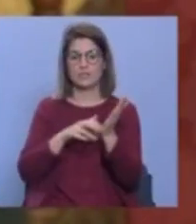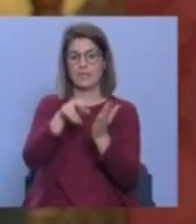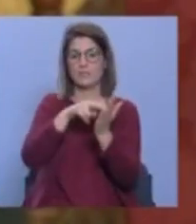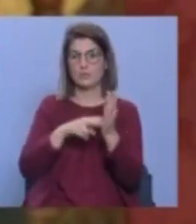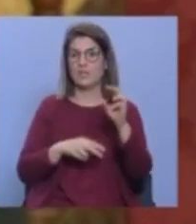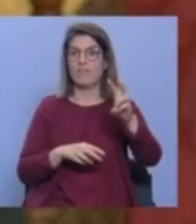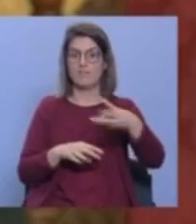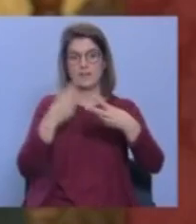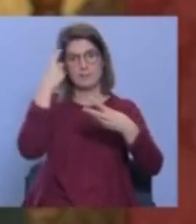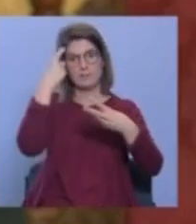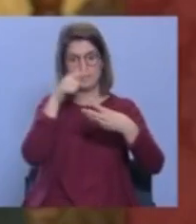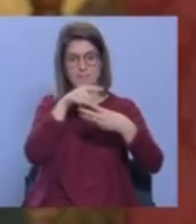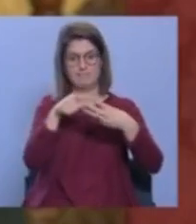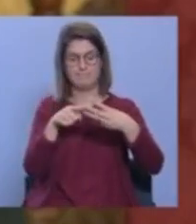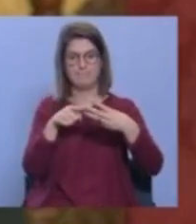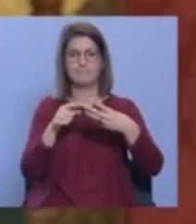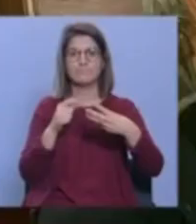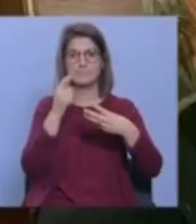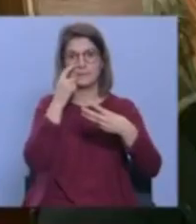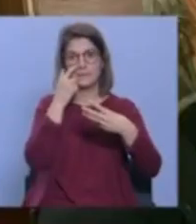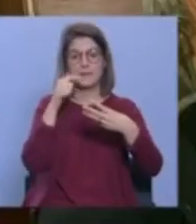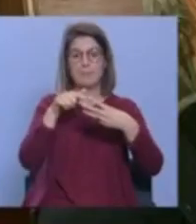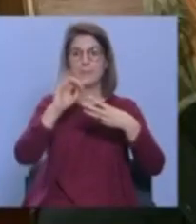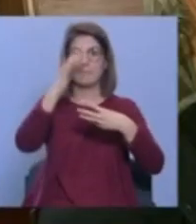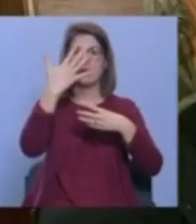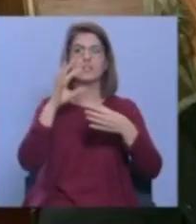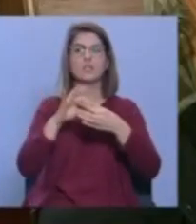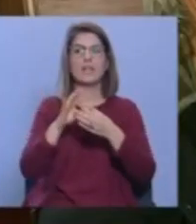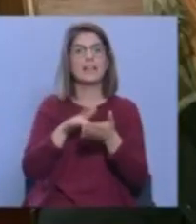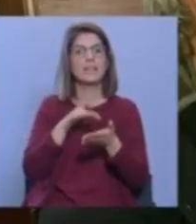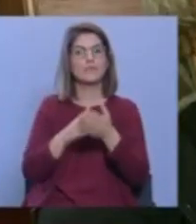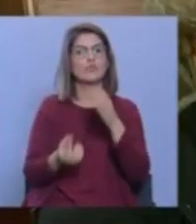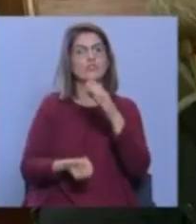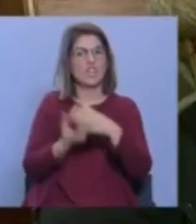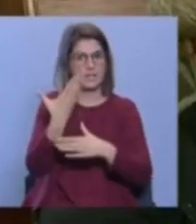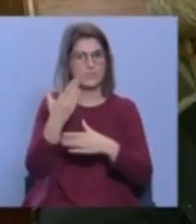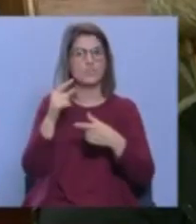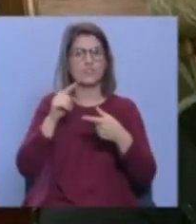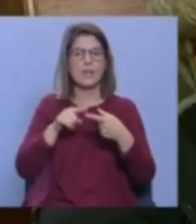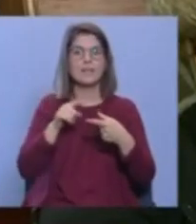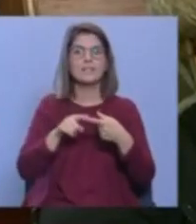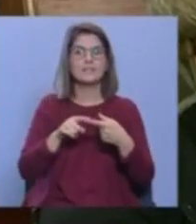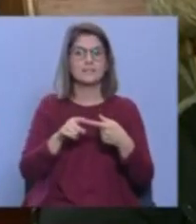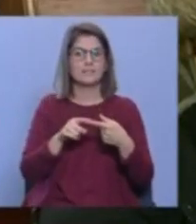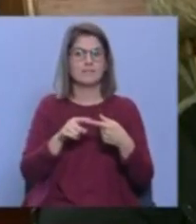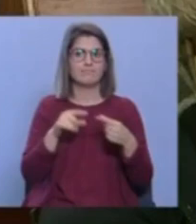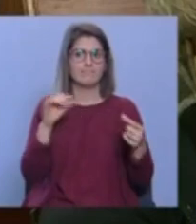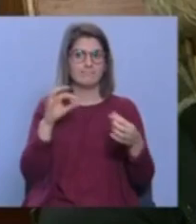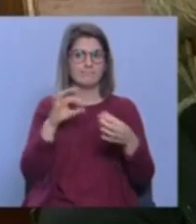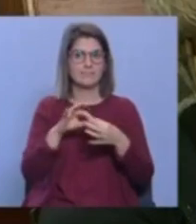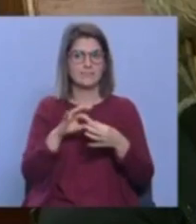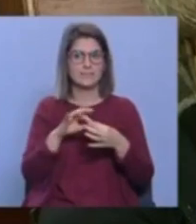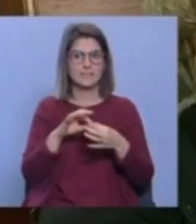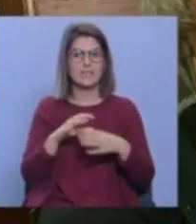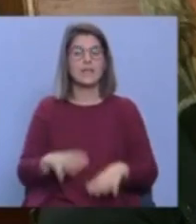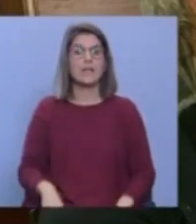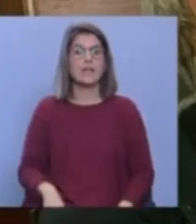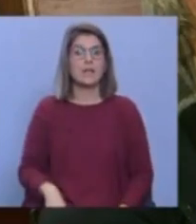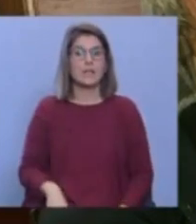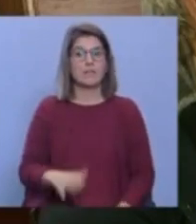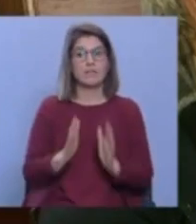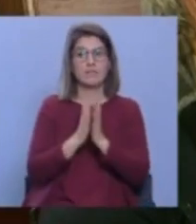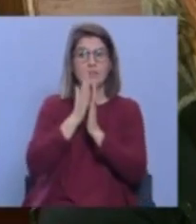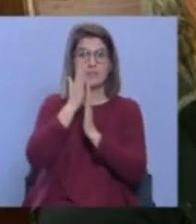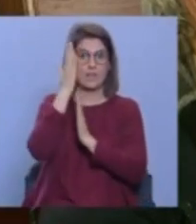hoje. A primeira leitura do livro do Gênesis fala-nos da única aliança que Deus